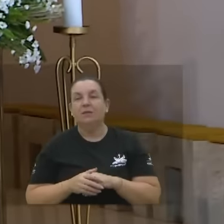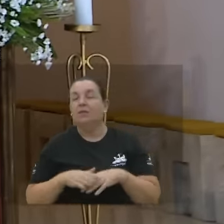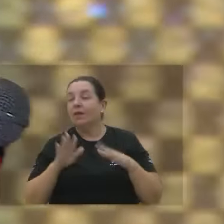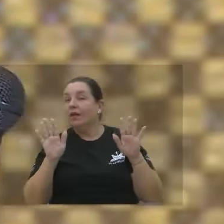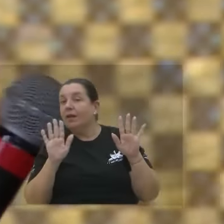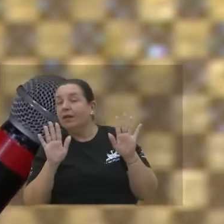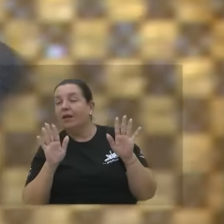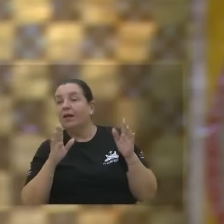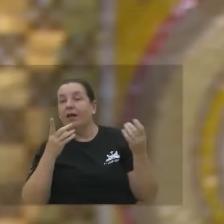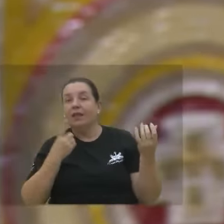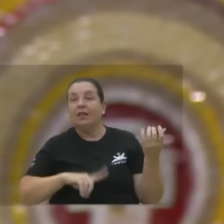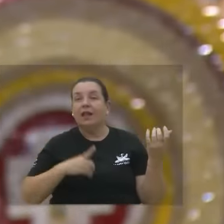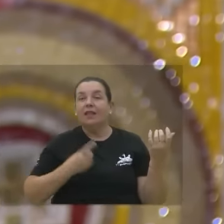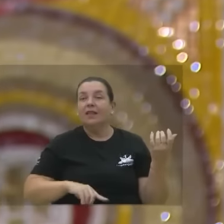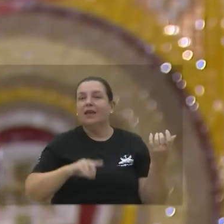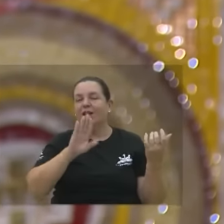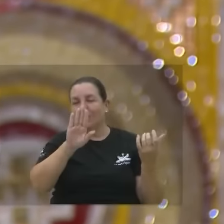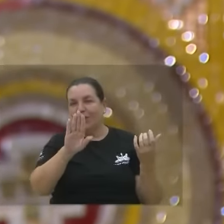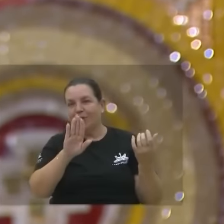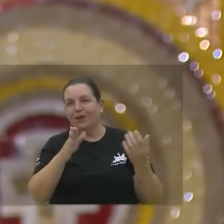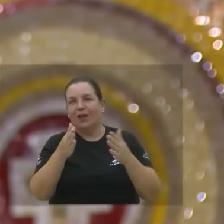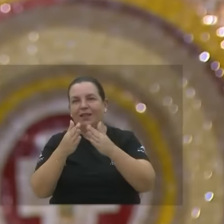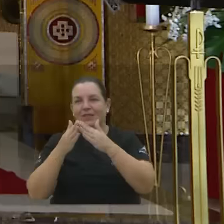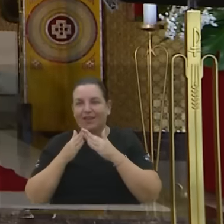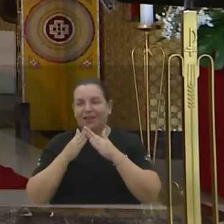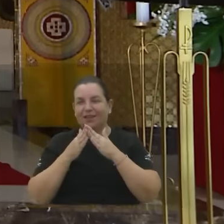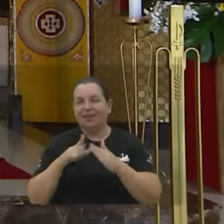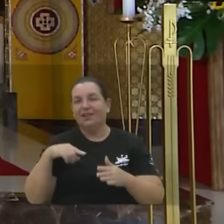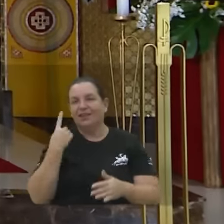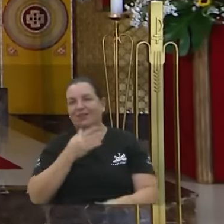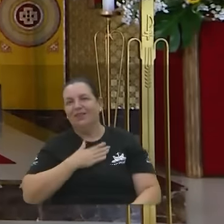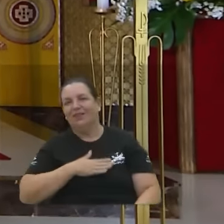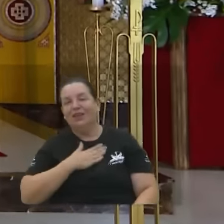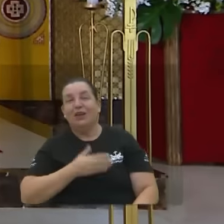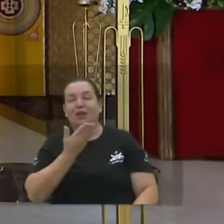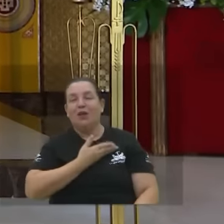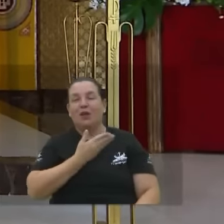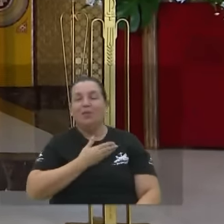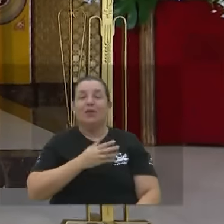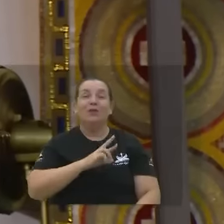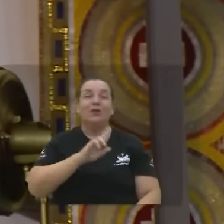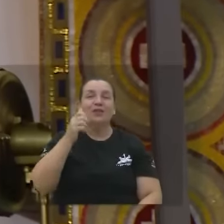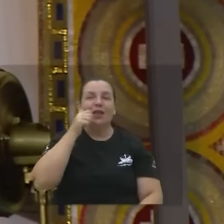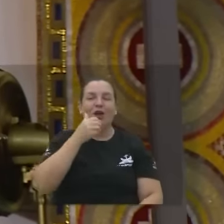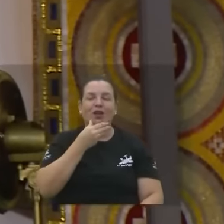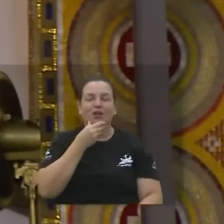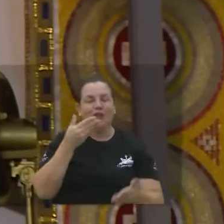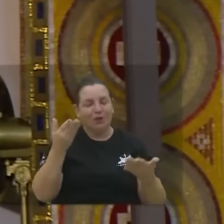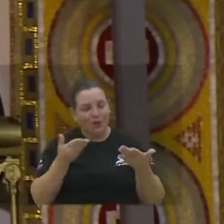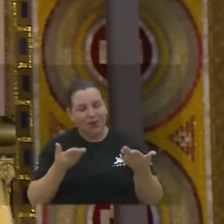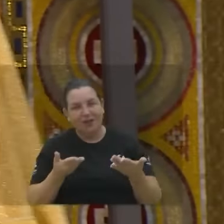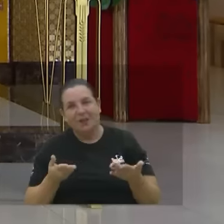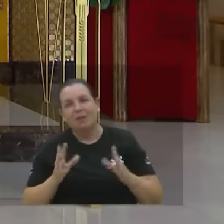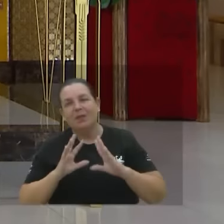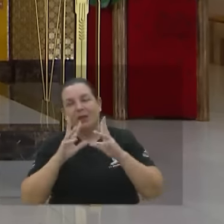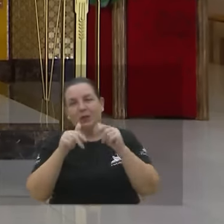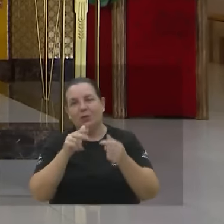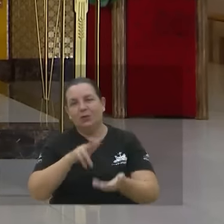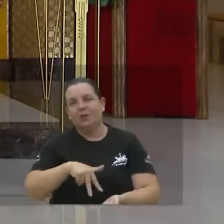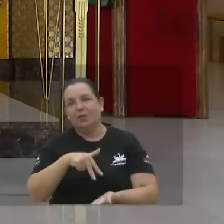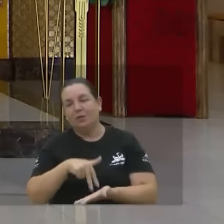não, Danilo. Com licença, Padre Reginaldo, nosso querido amigo. Senhoras e senhores, nesse momento, todos em